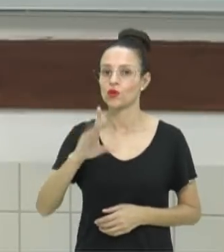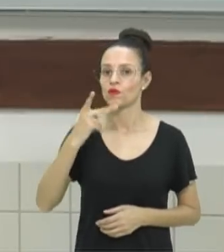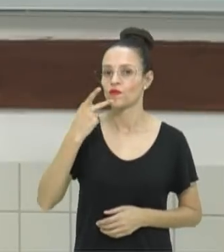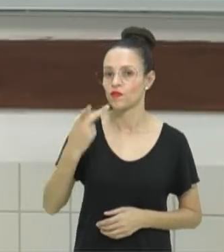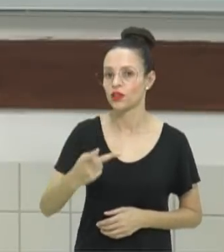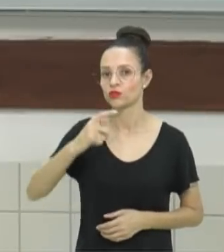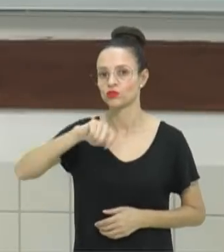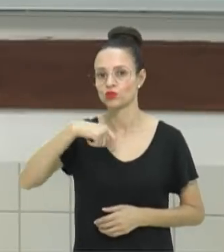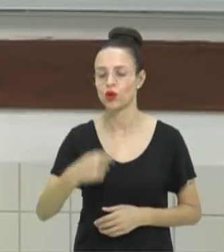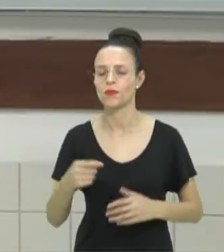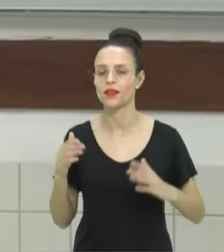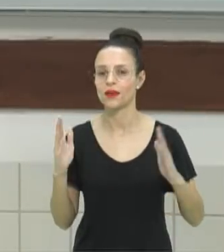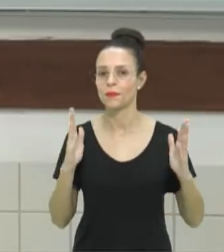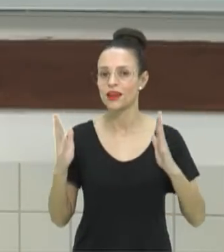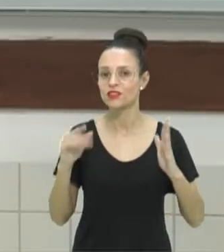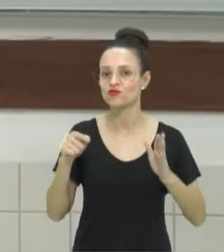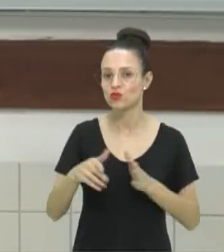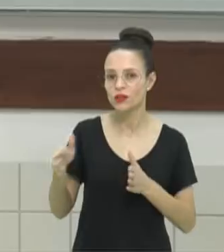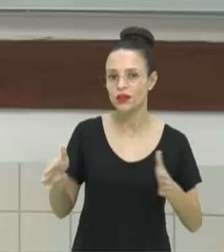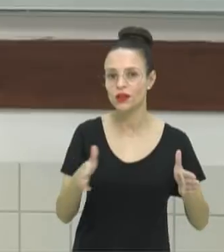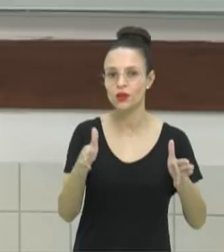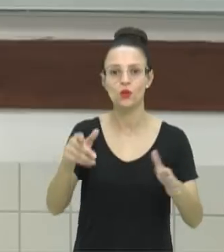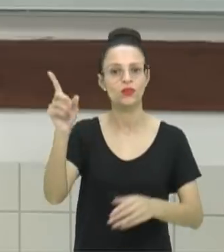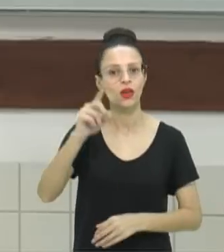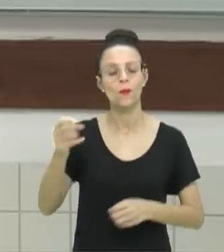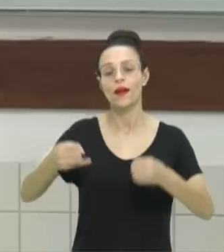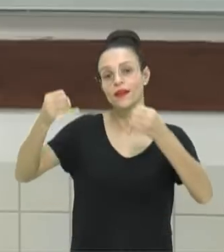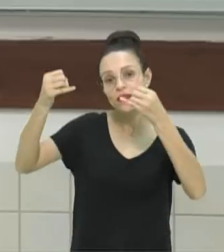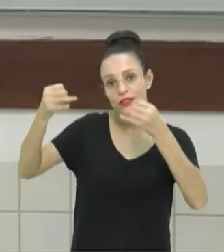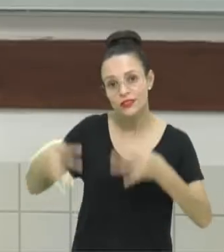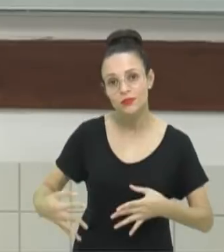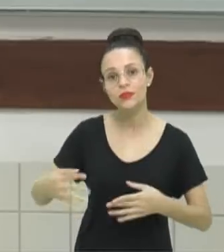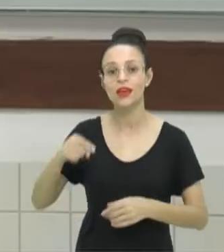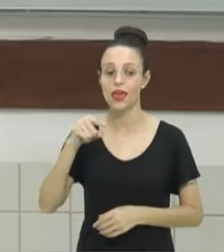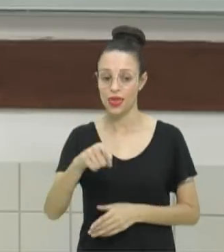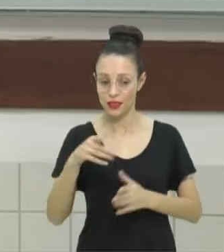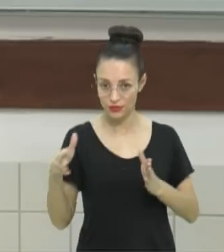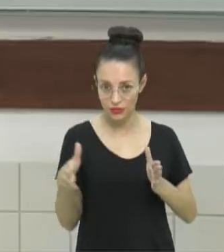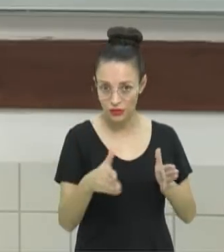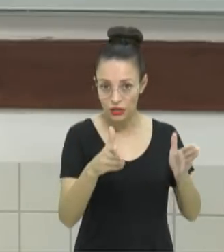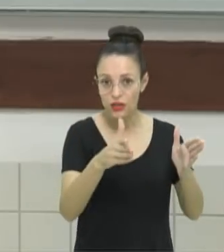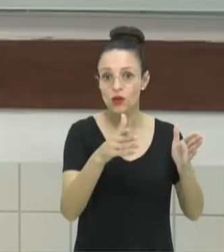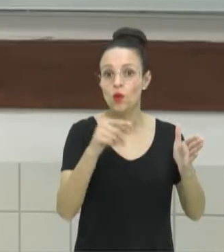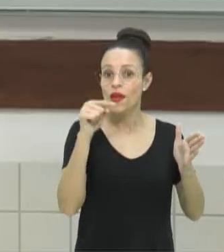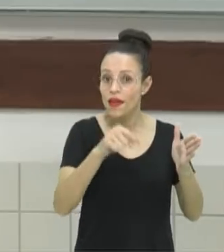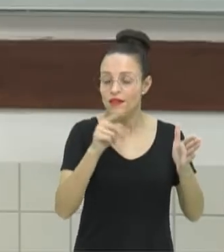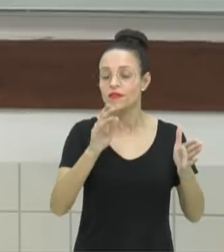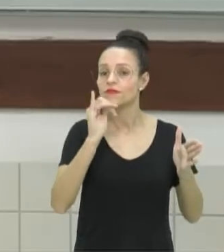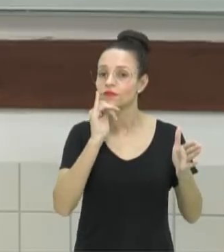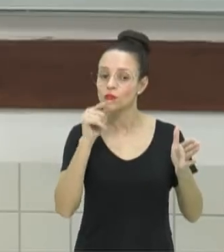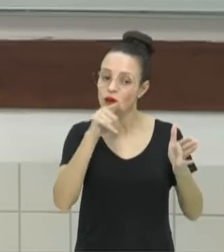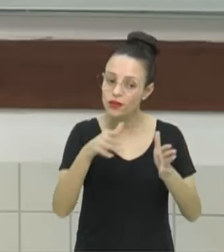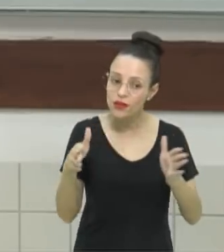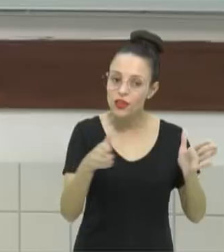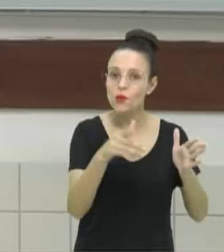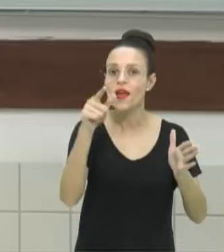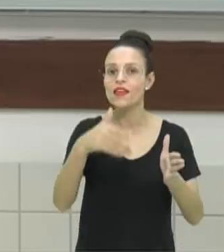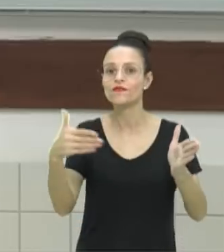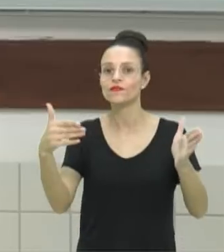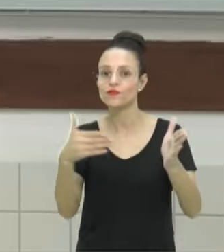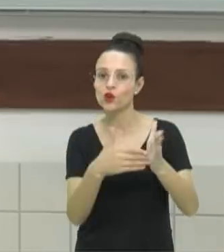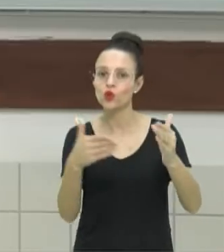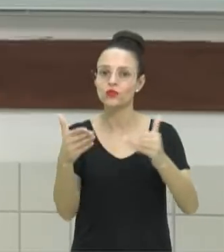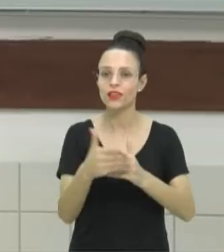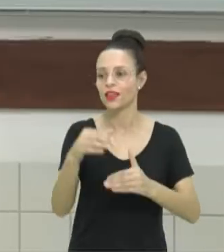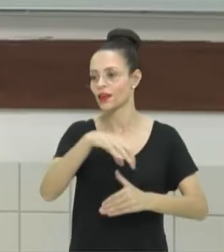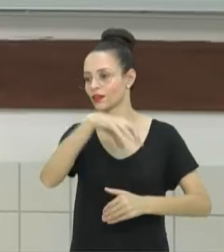falando daquele trechinho do rio. Ele está explicando que este rio, neste caso, faz